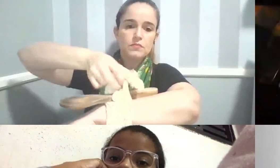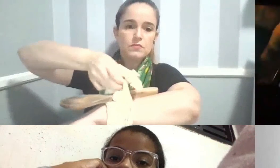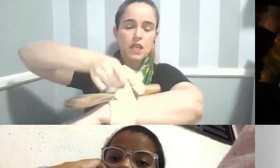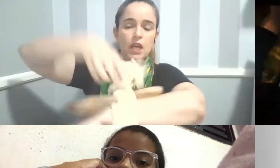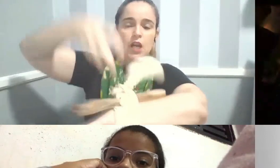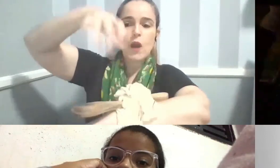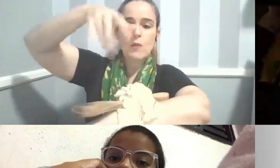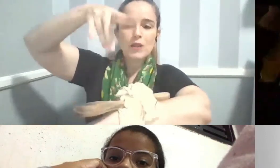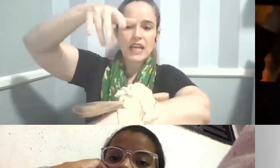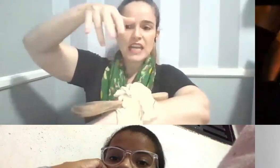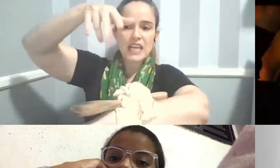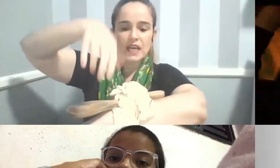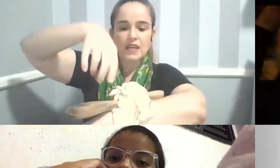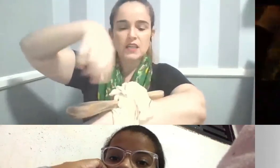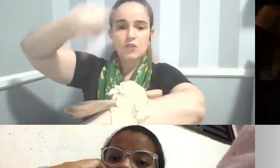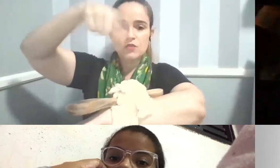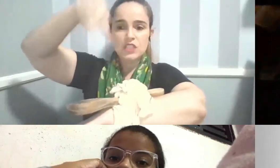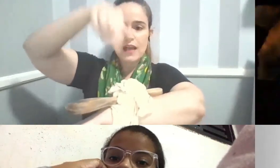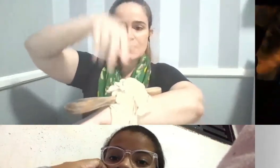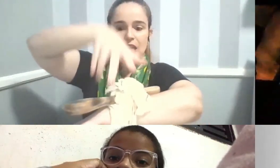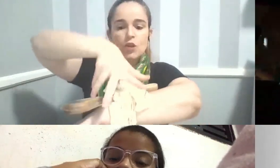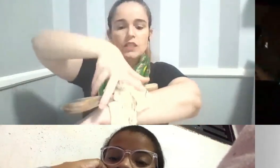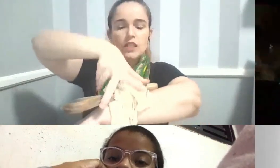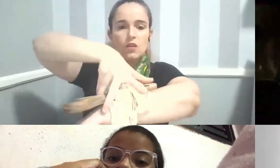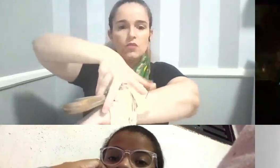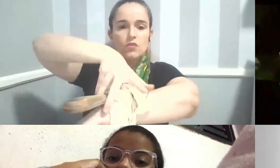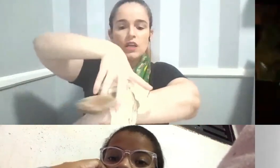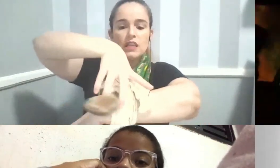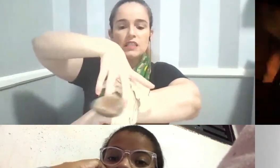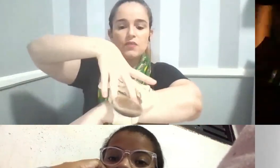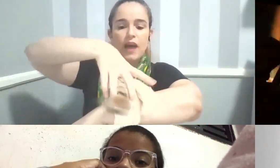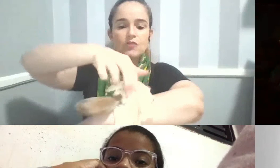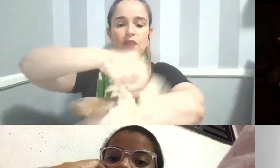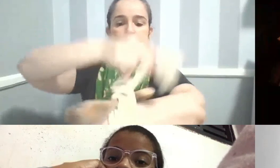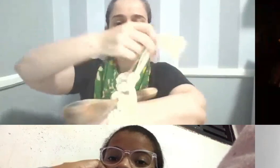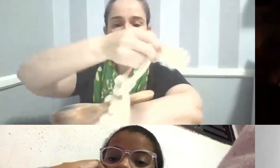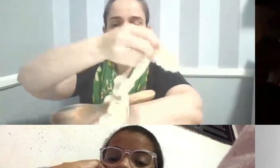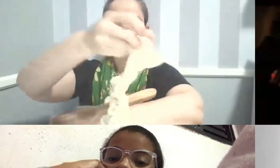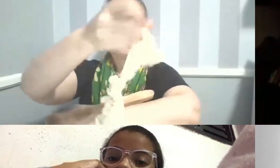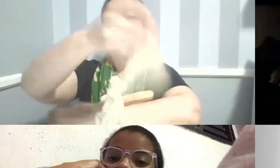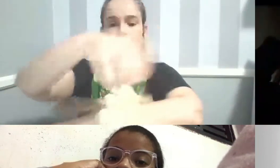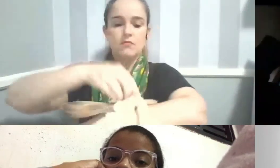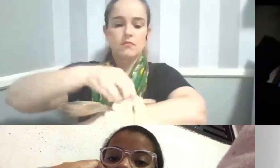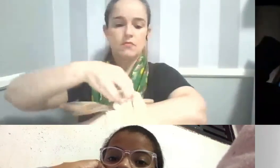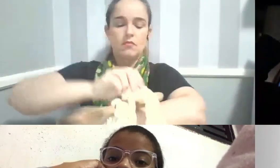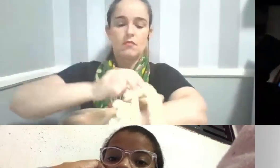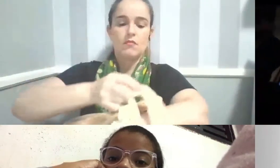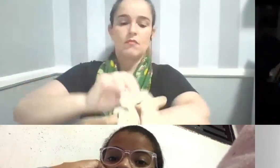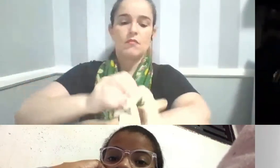laço. Não é uma torneirinha? Não desfaz ela toda, não. Desfaz uma volta.